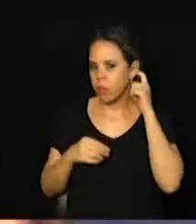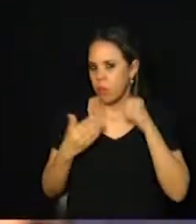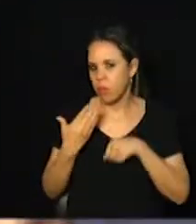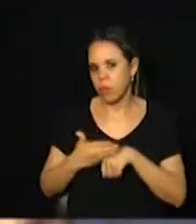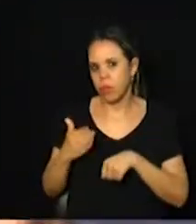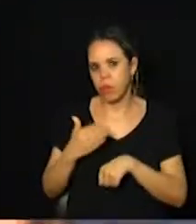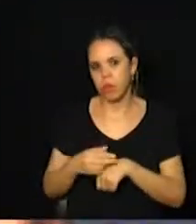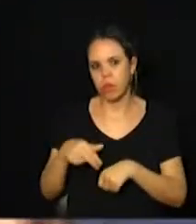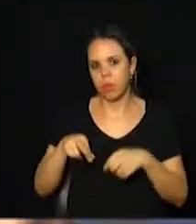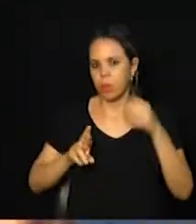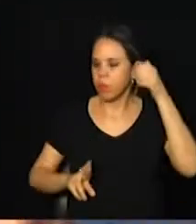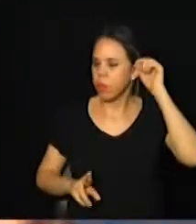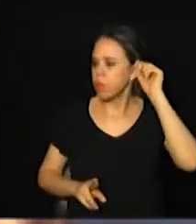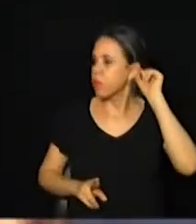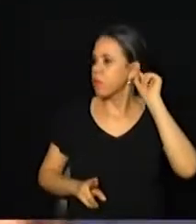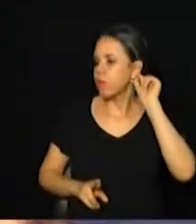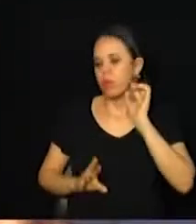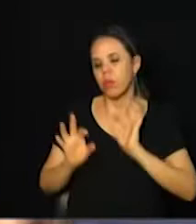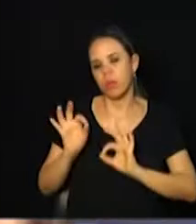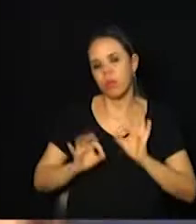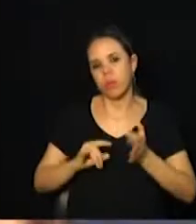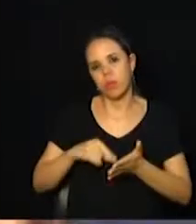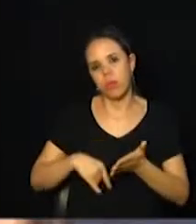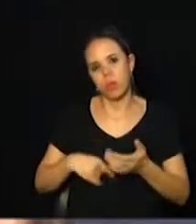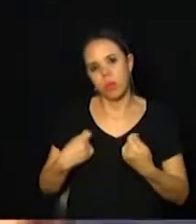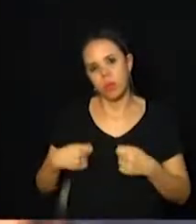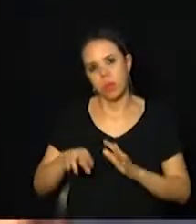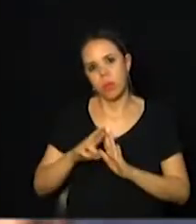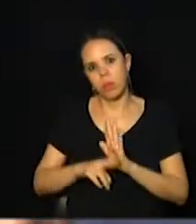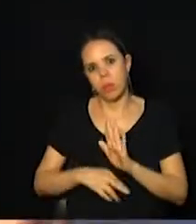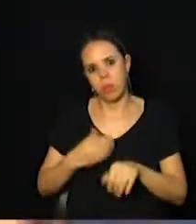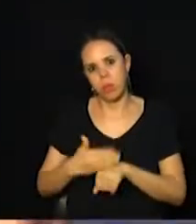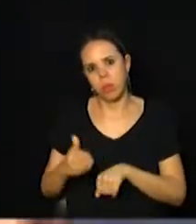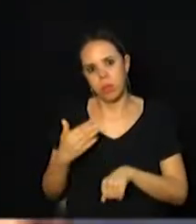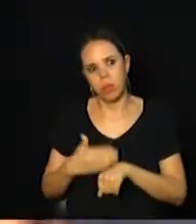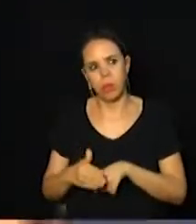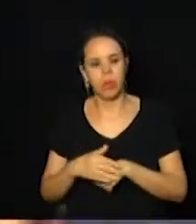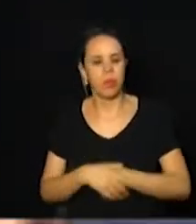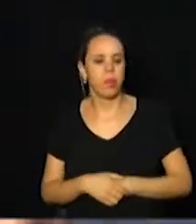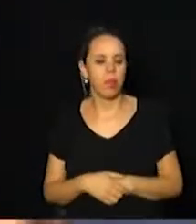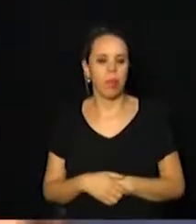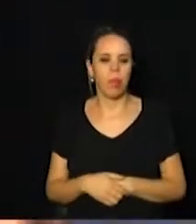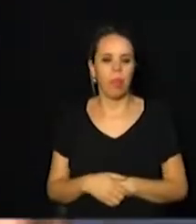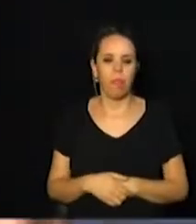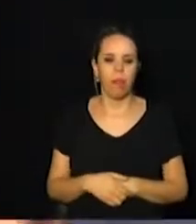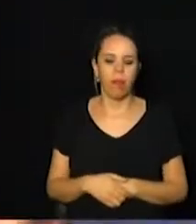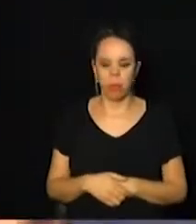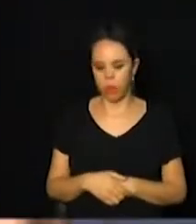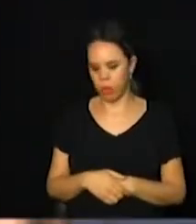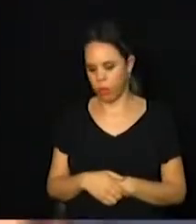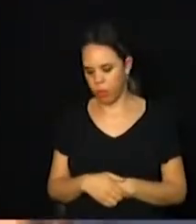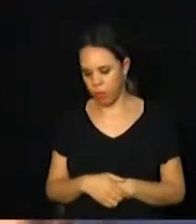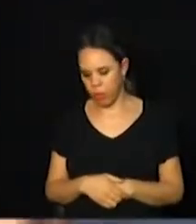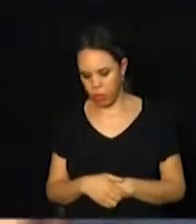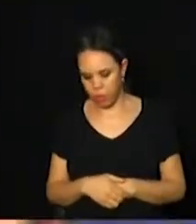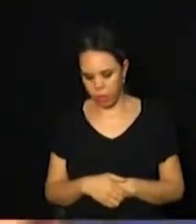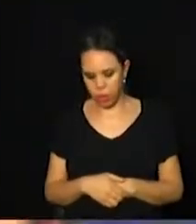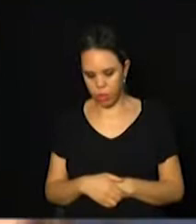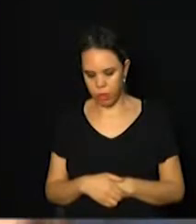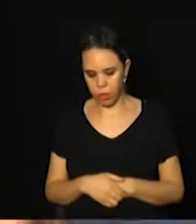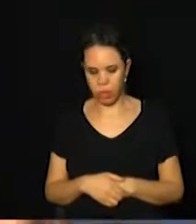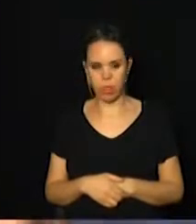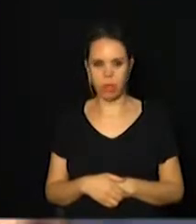Mr regulamentadores que precisa e treinamento então o meu